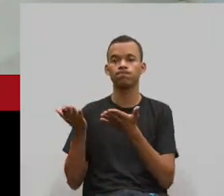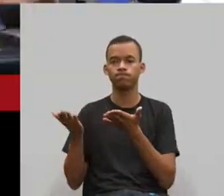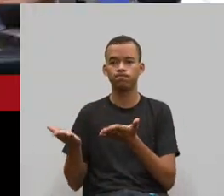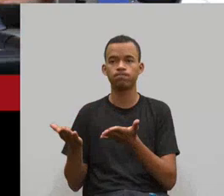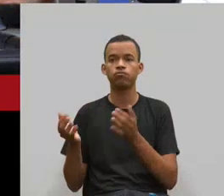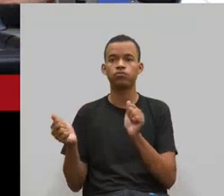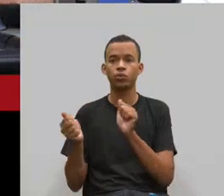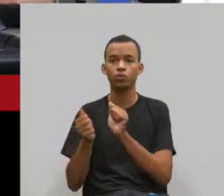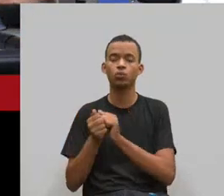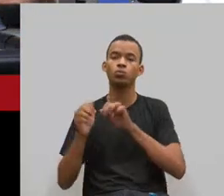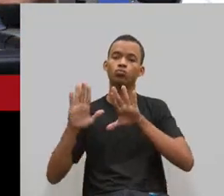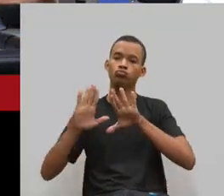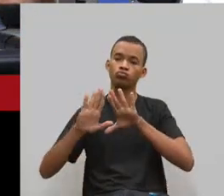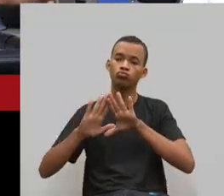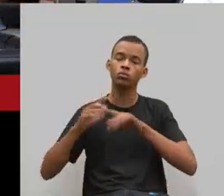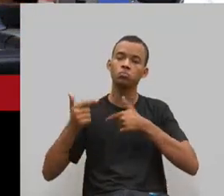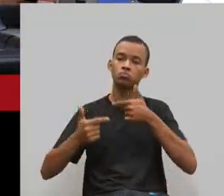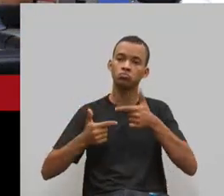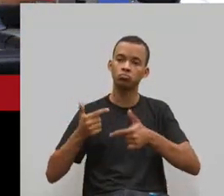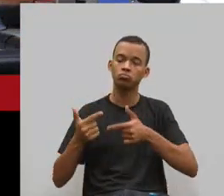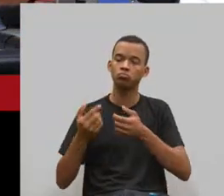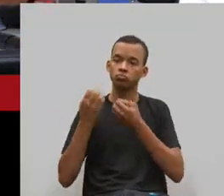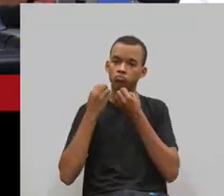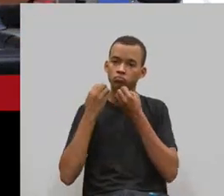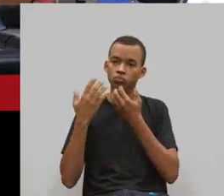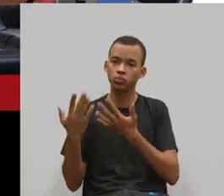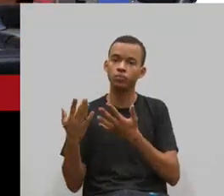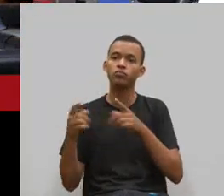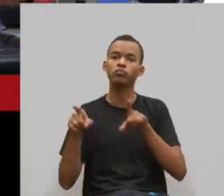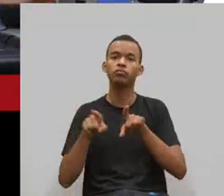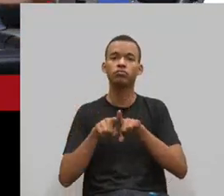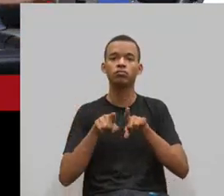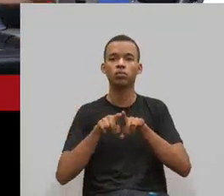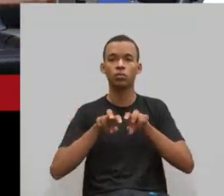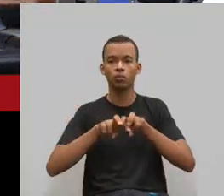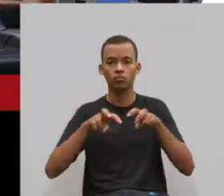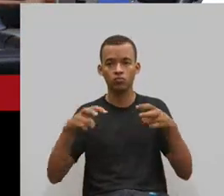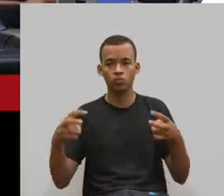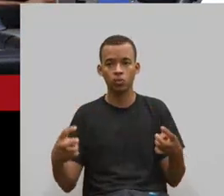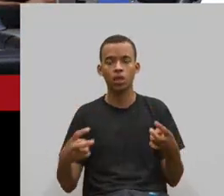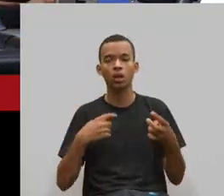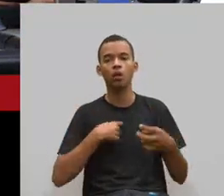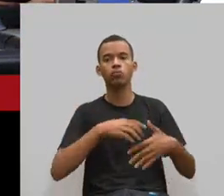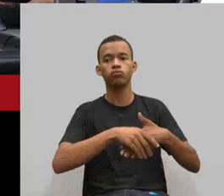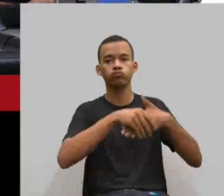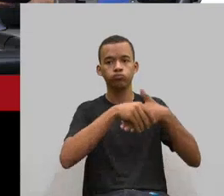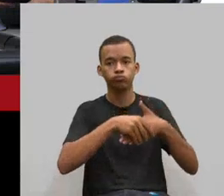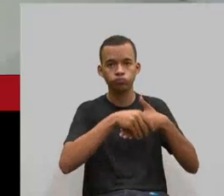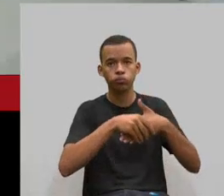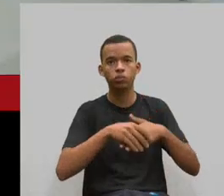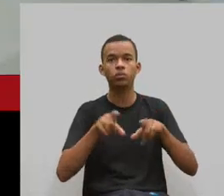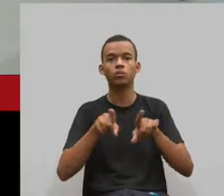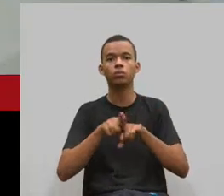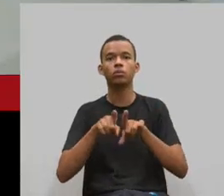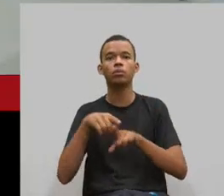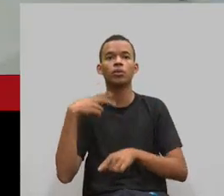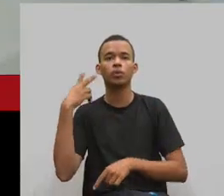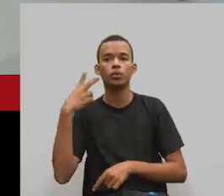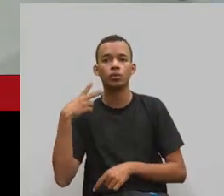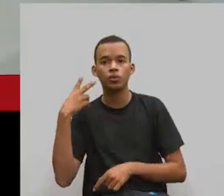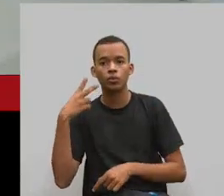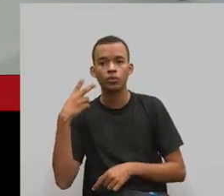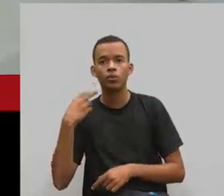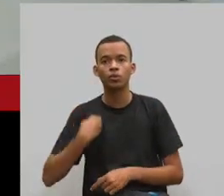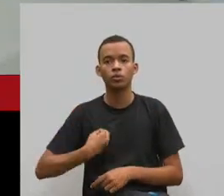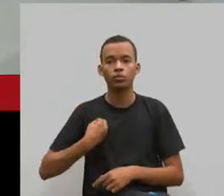Legislativa cumprimentar todos os componentes da mesa diretora aos vereadores presentes vereadores de Tinga